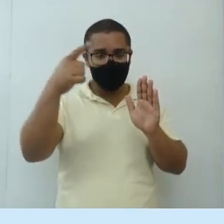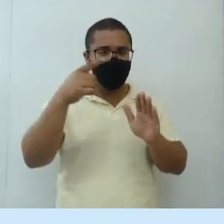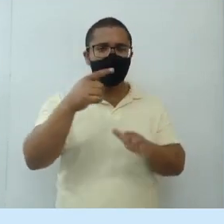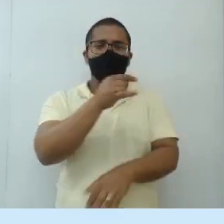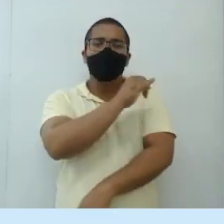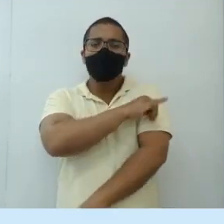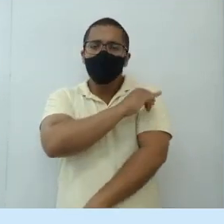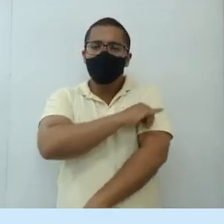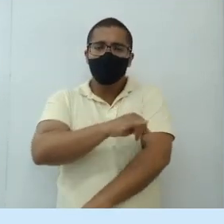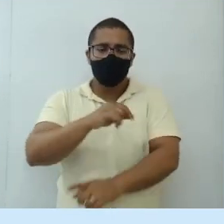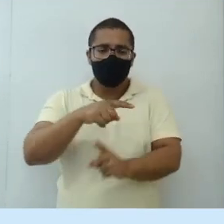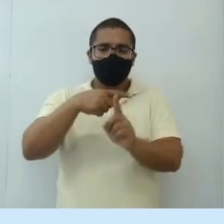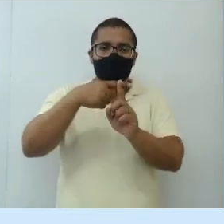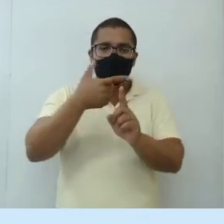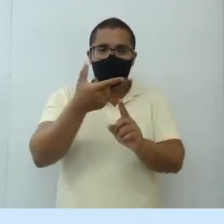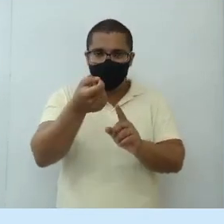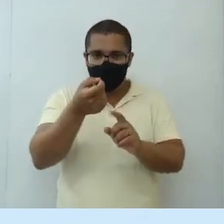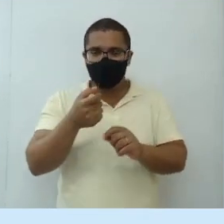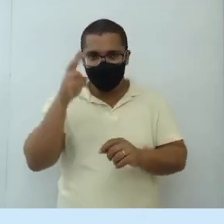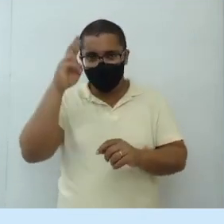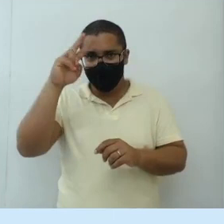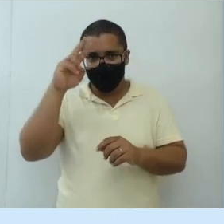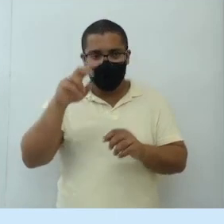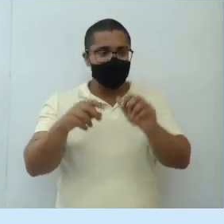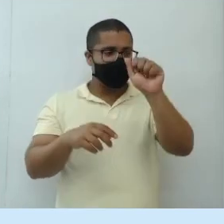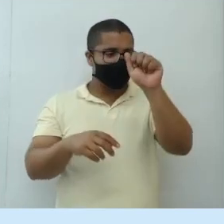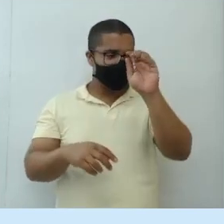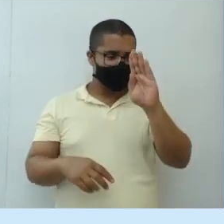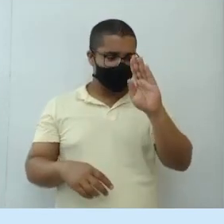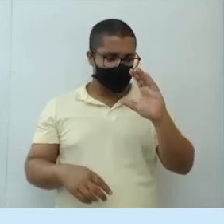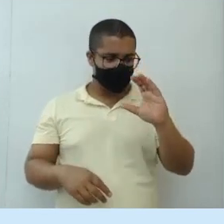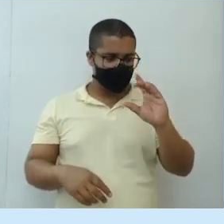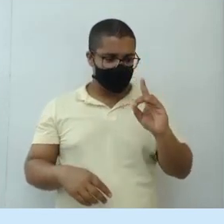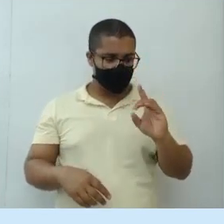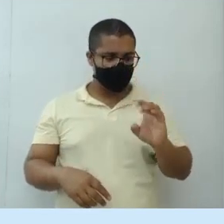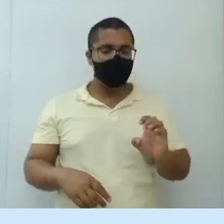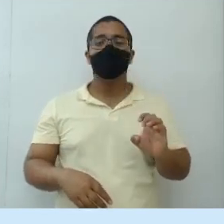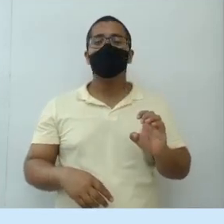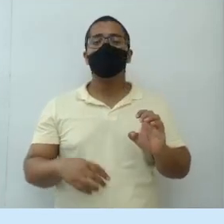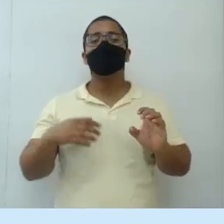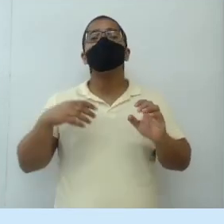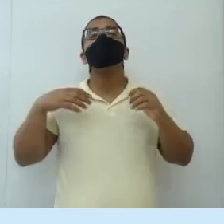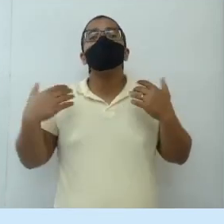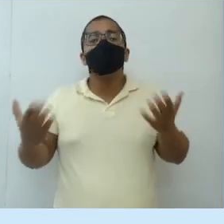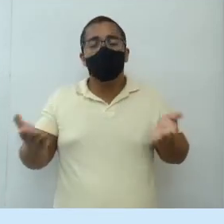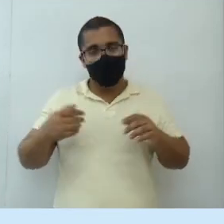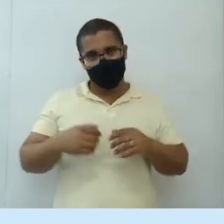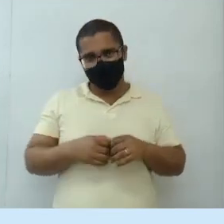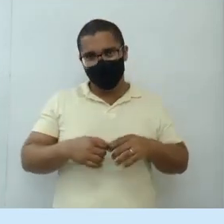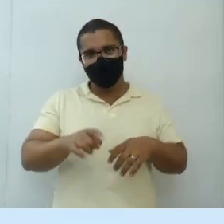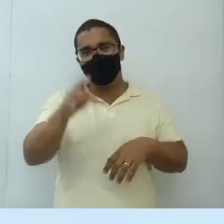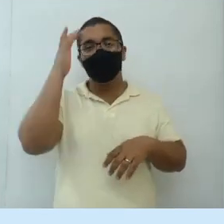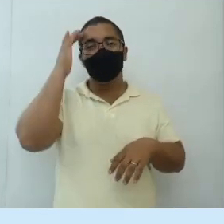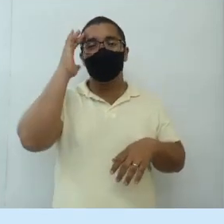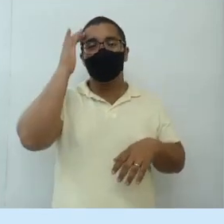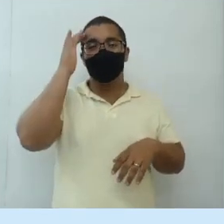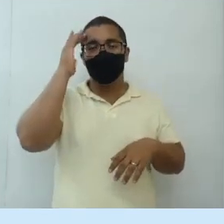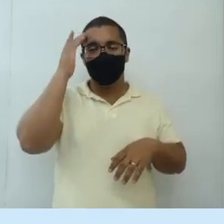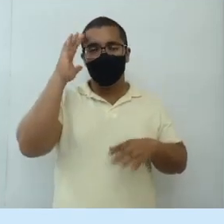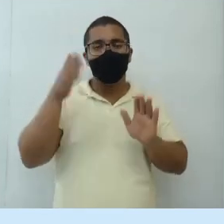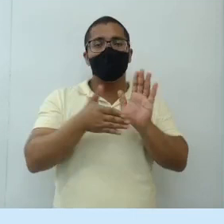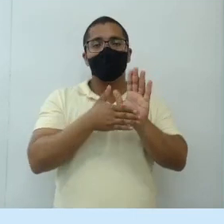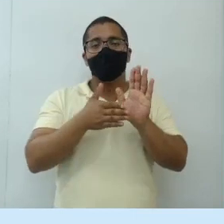ocorrida lá no Rio de Janeiro então a a b c d ou E qual seria aí o que